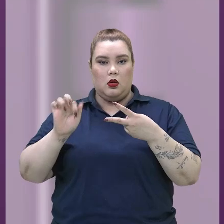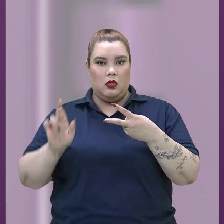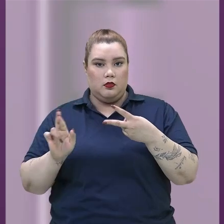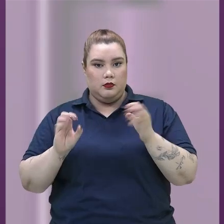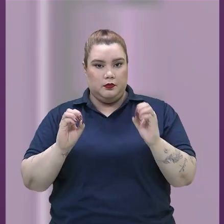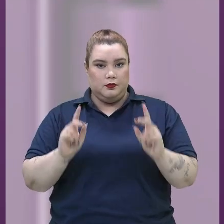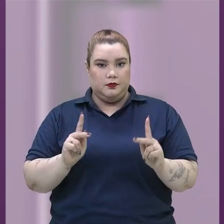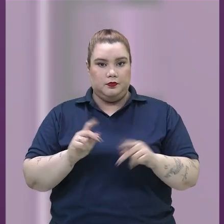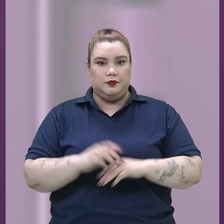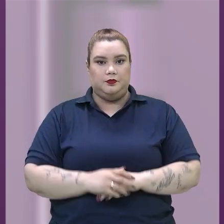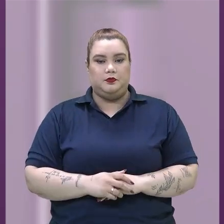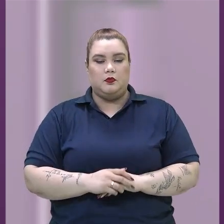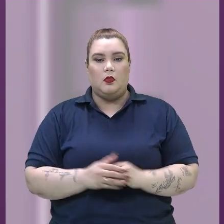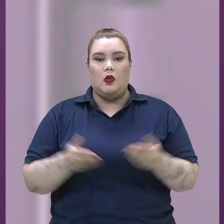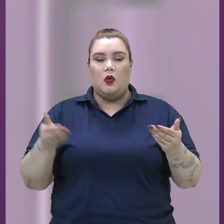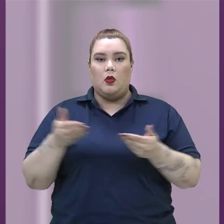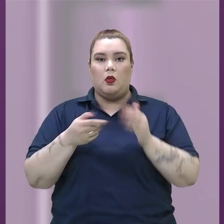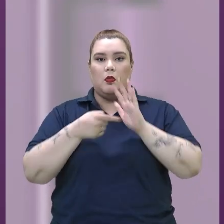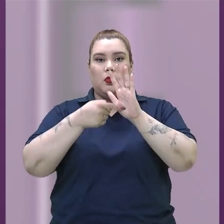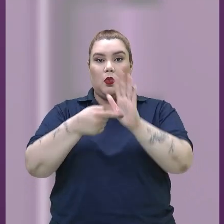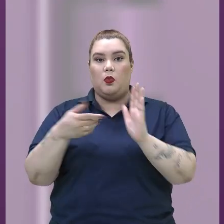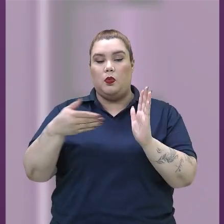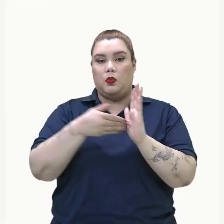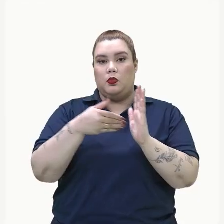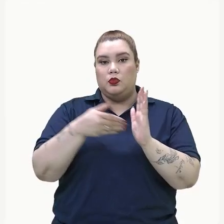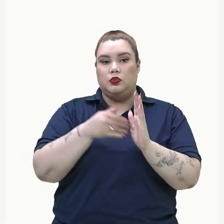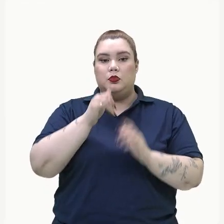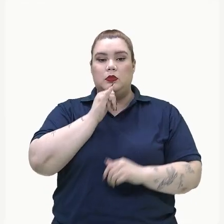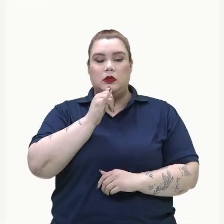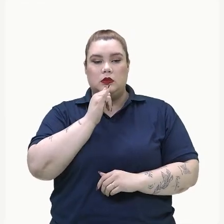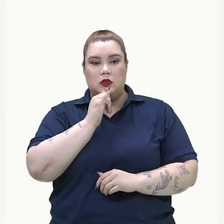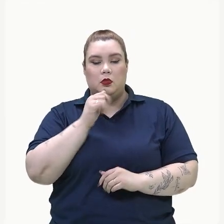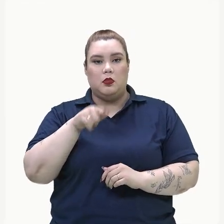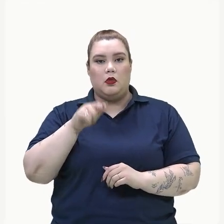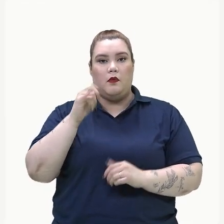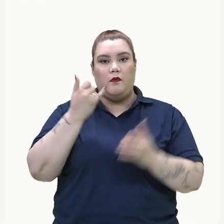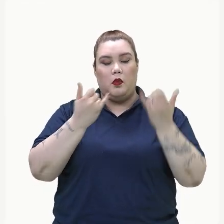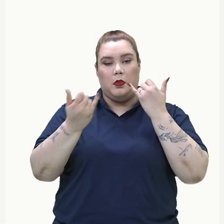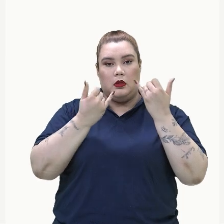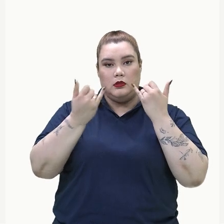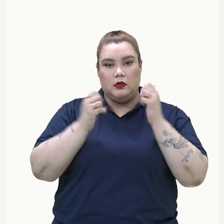último exemplo, para a gente destacar aqui, então, essa informação, tá?